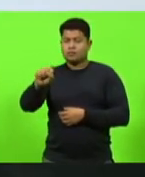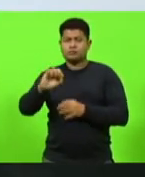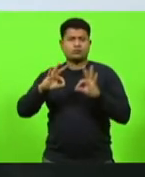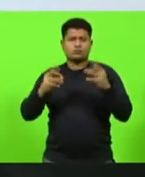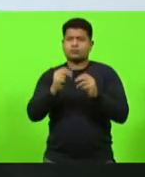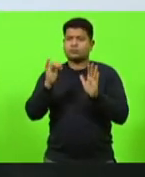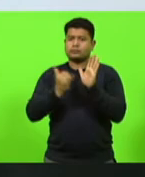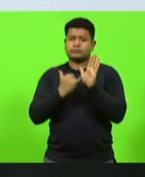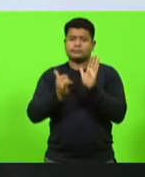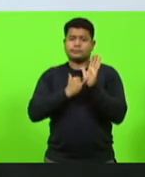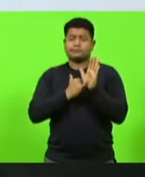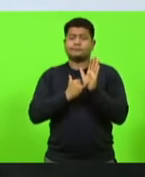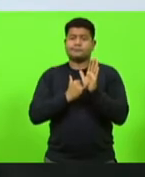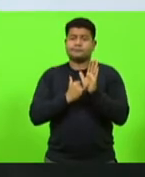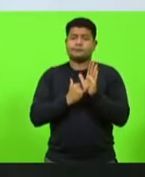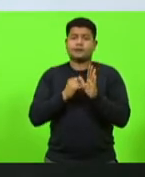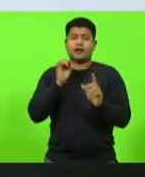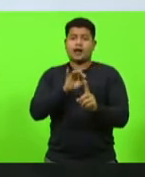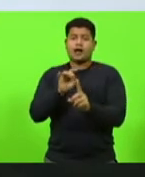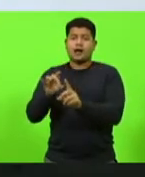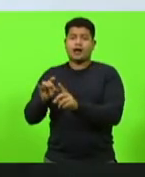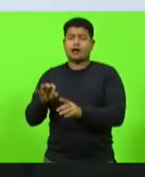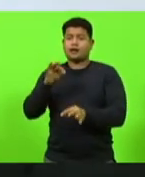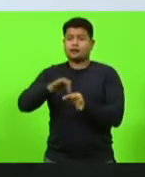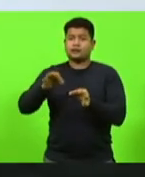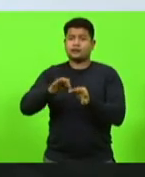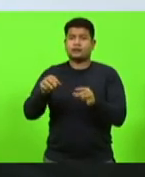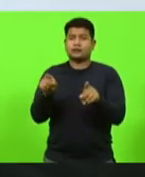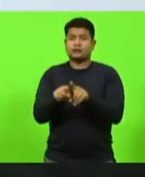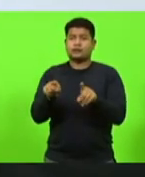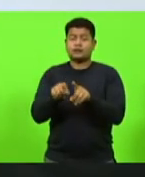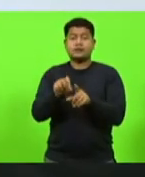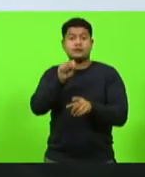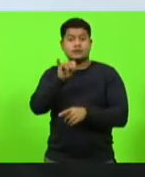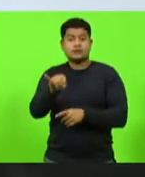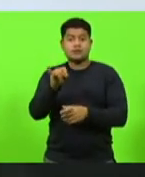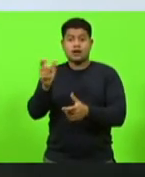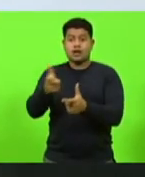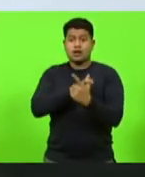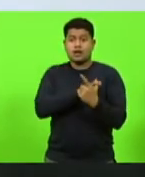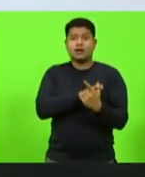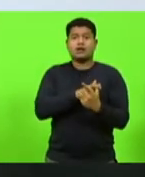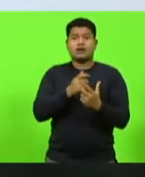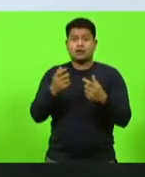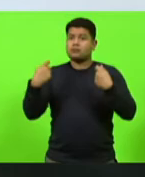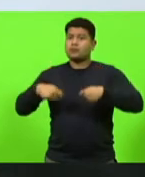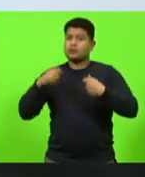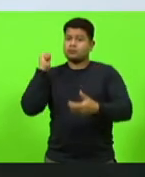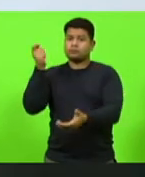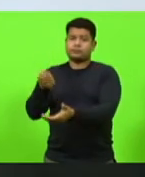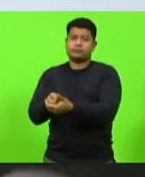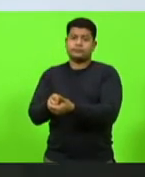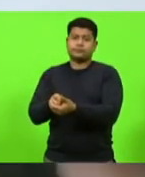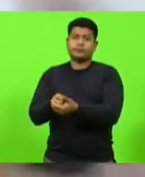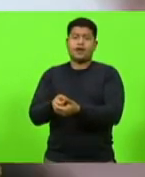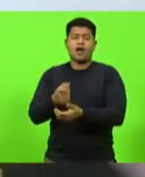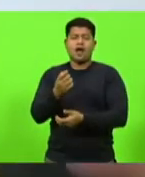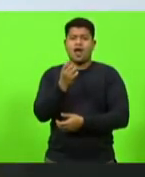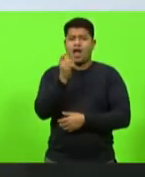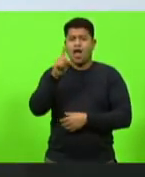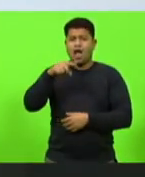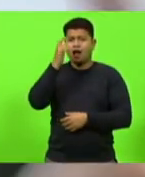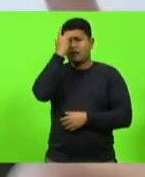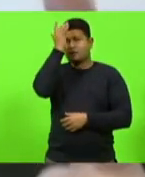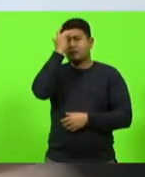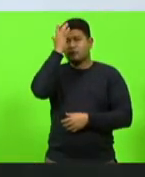impostos de cada ente federado. E daí, se ficar devendo, ele vai pagar. Então, é muito fácil.